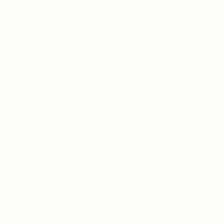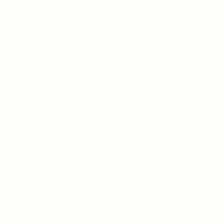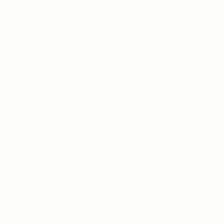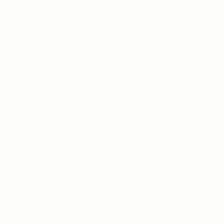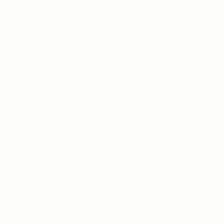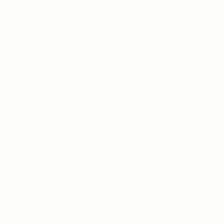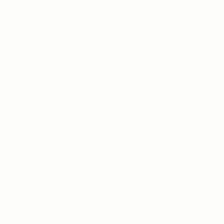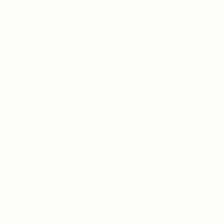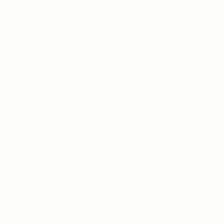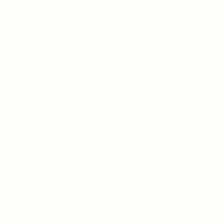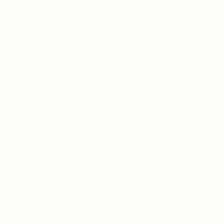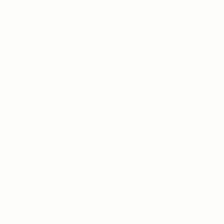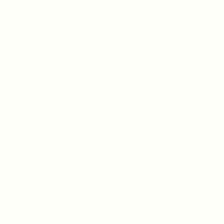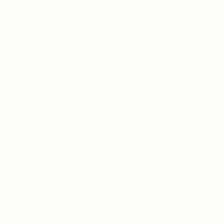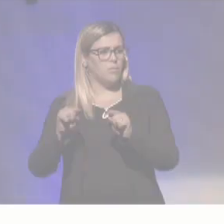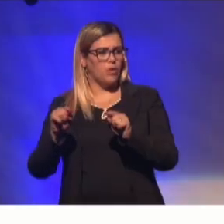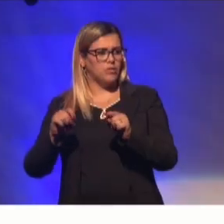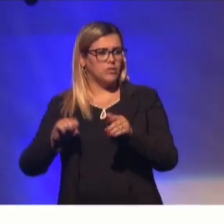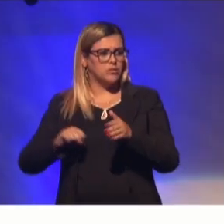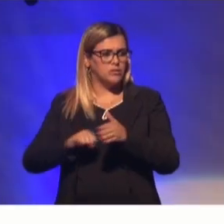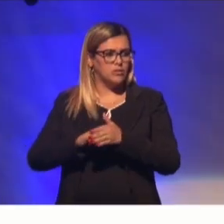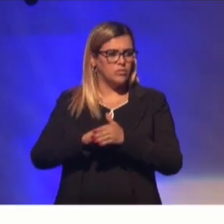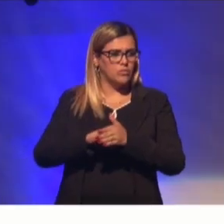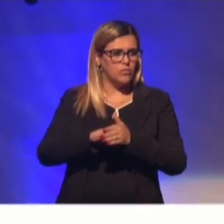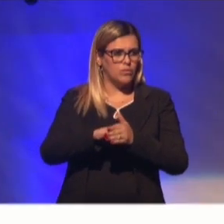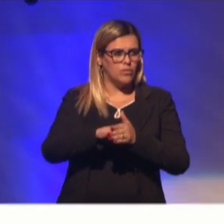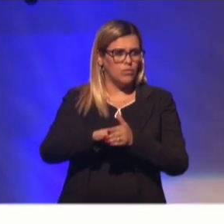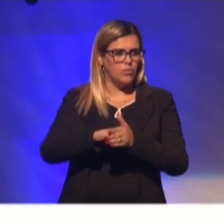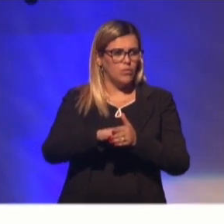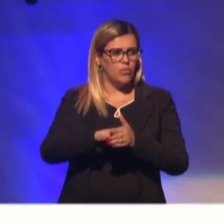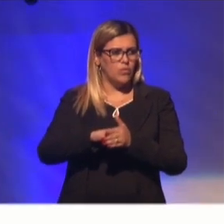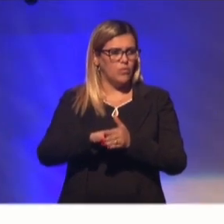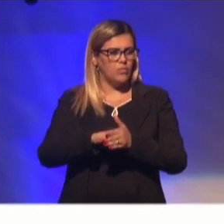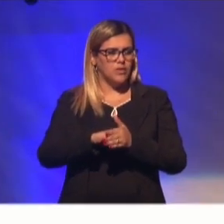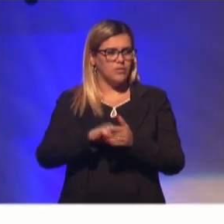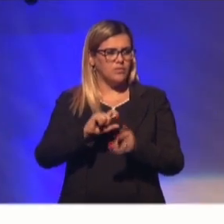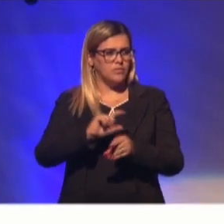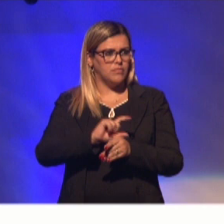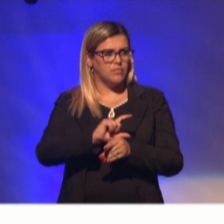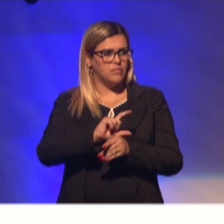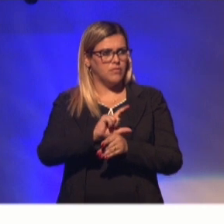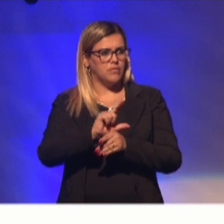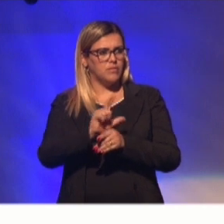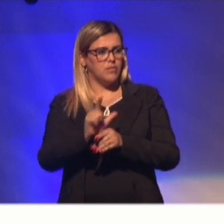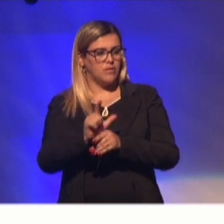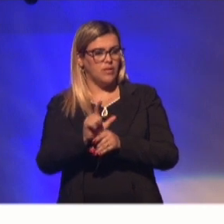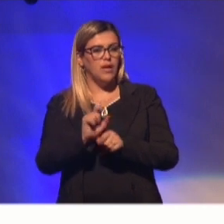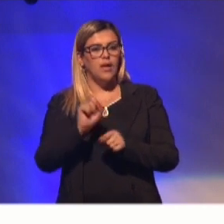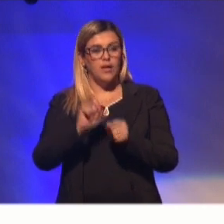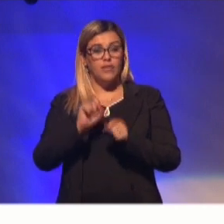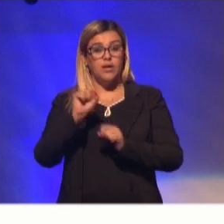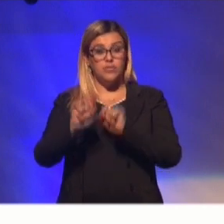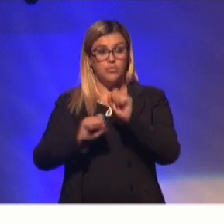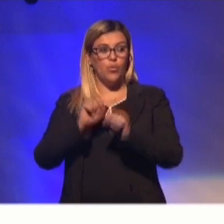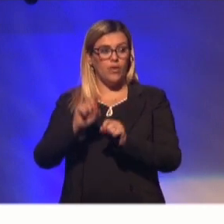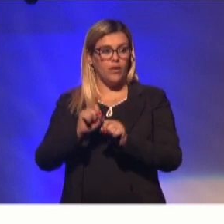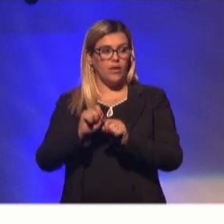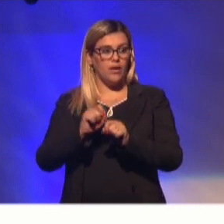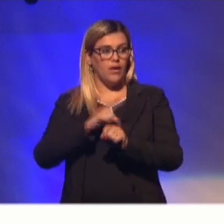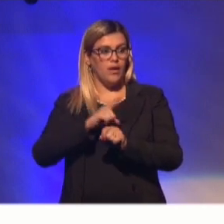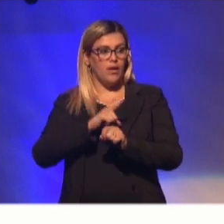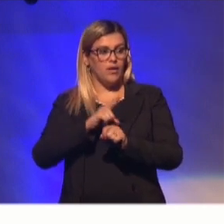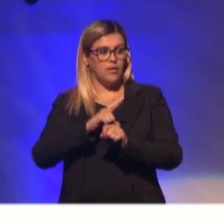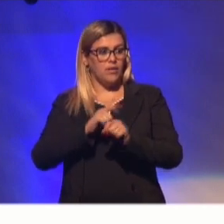é uma onda de compressão de grande amplitude, que ela vai fazer com que haja as